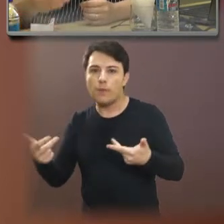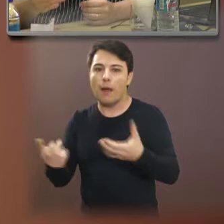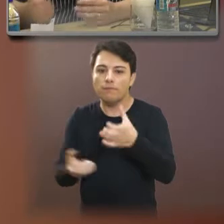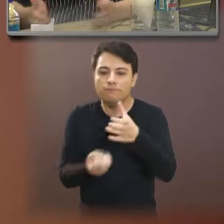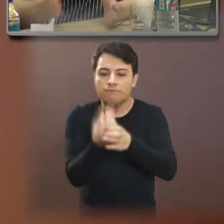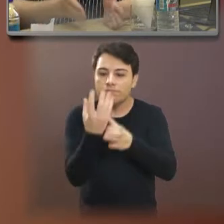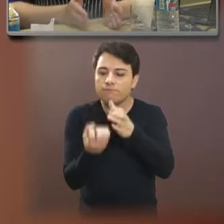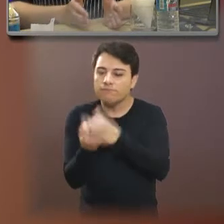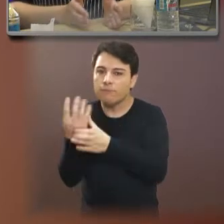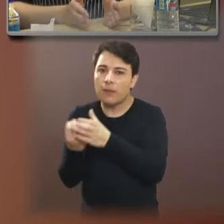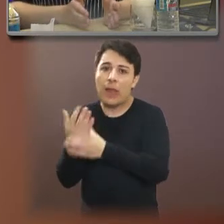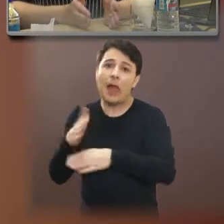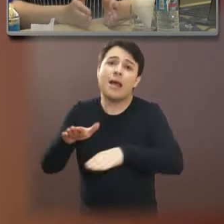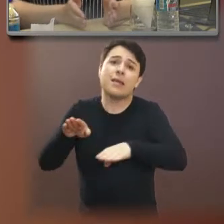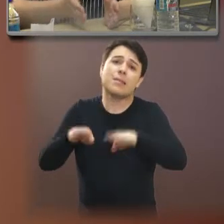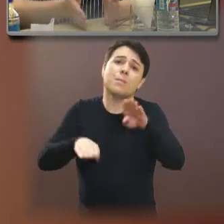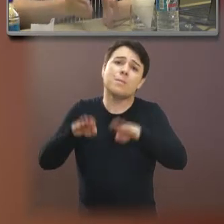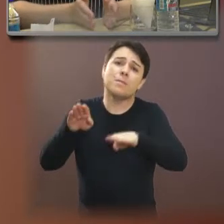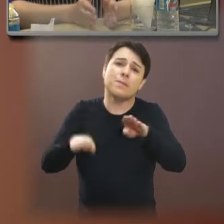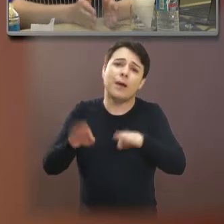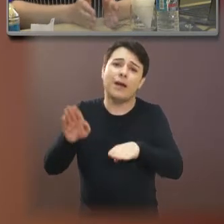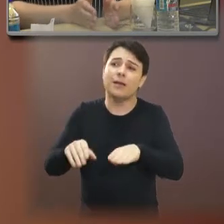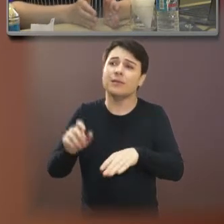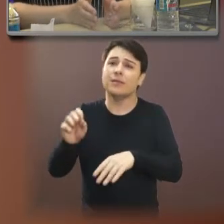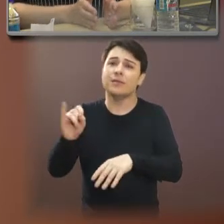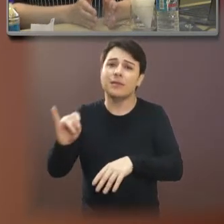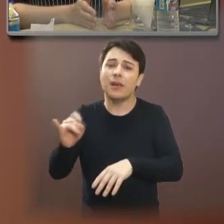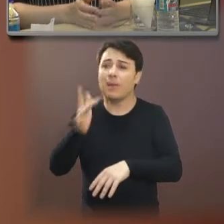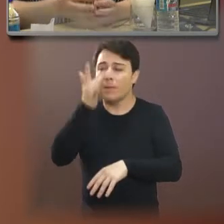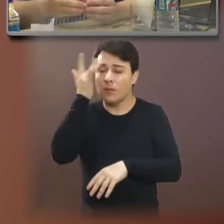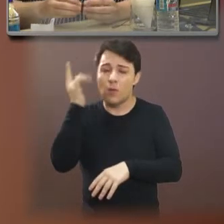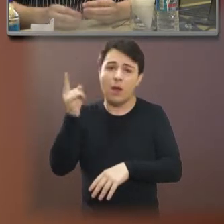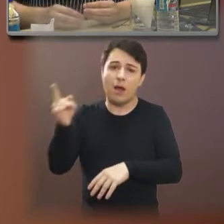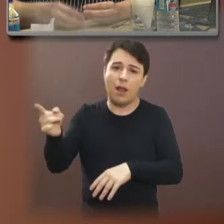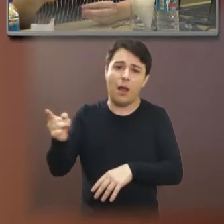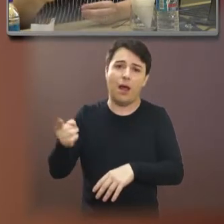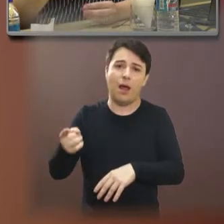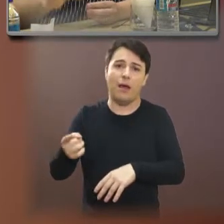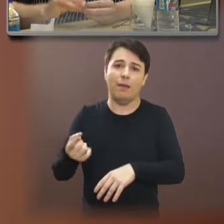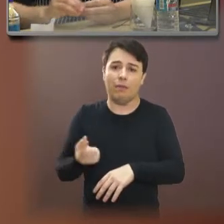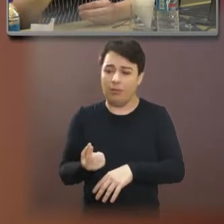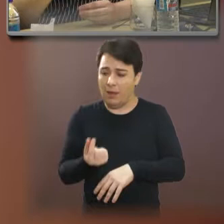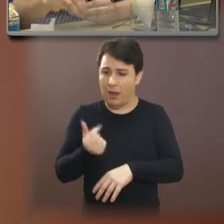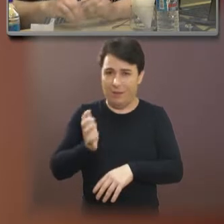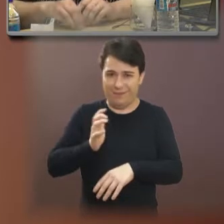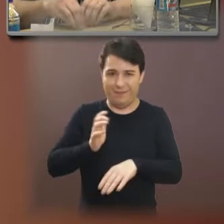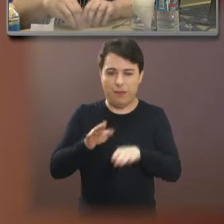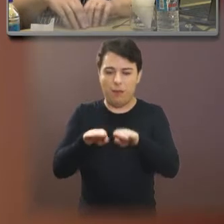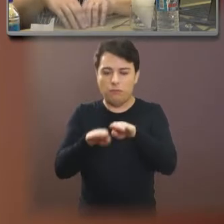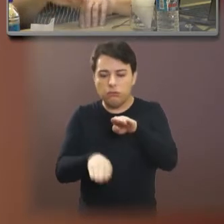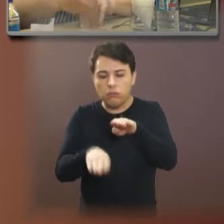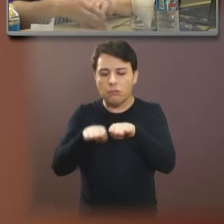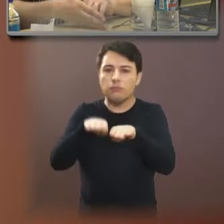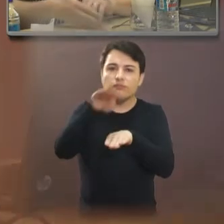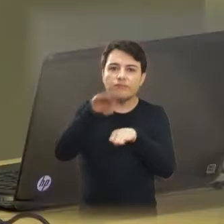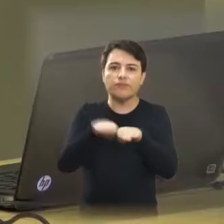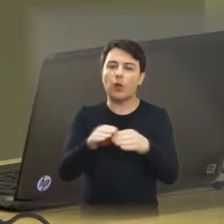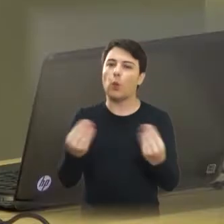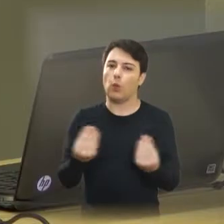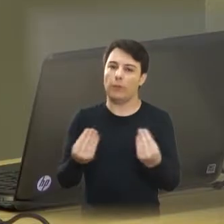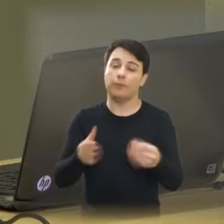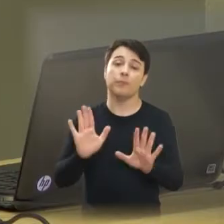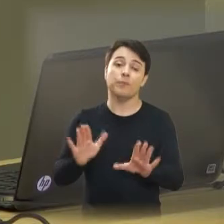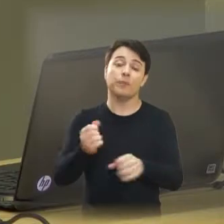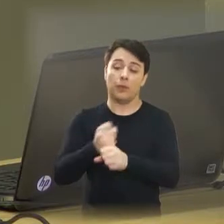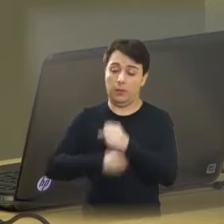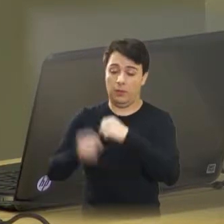socioeconômico do objeto, do foco daquele empreendimento. Então, assim, o RIV, hoje, desde 2017,